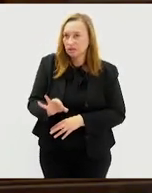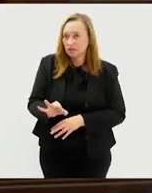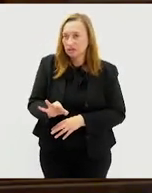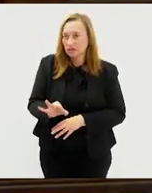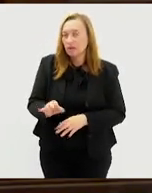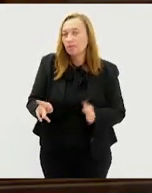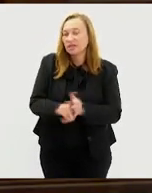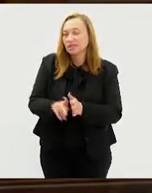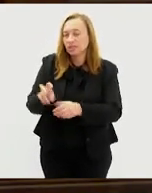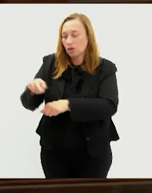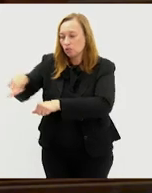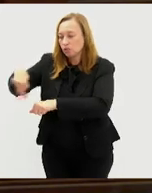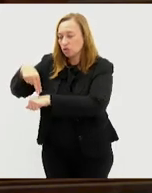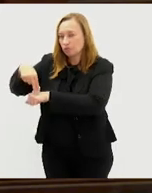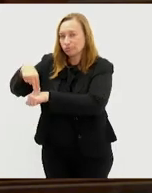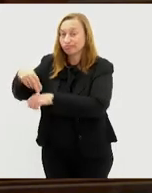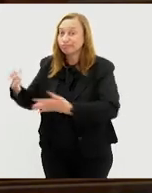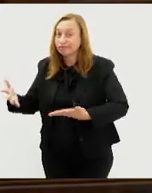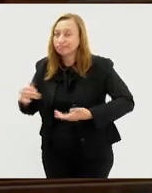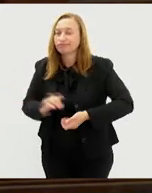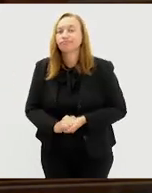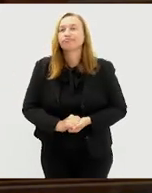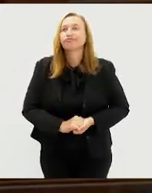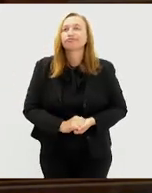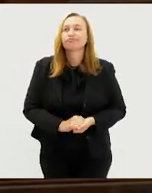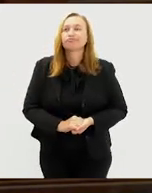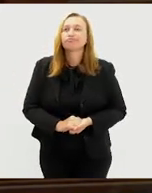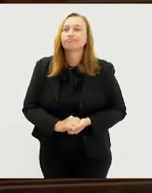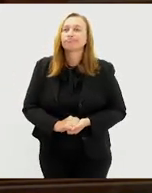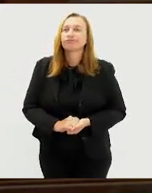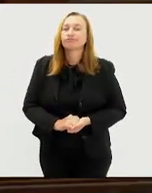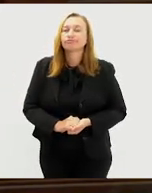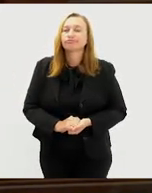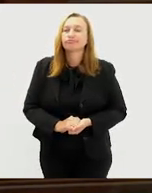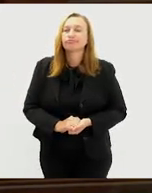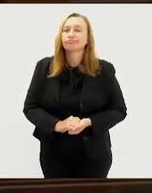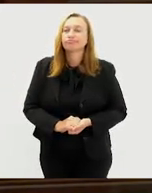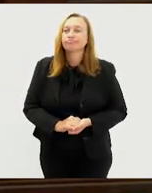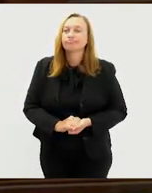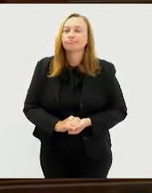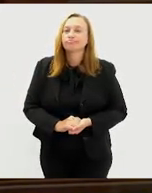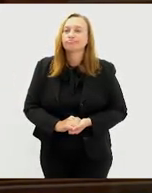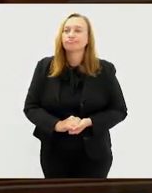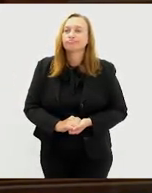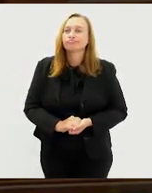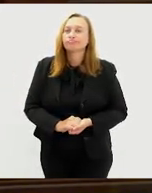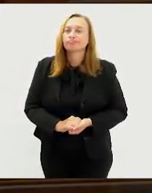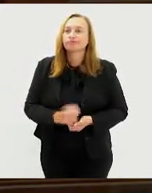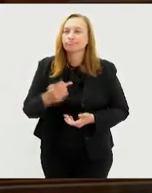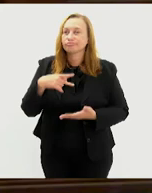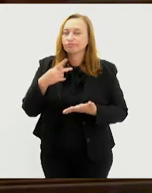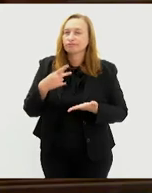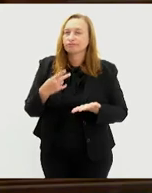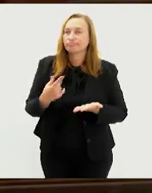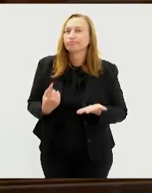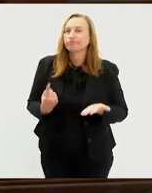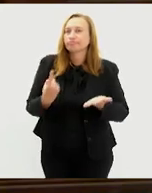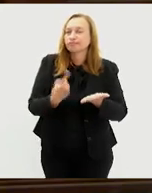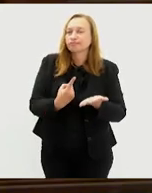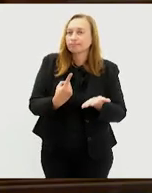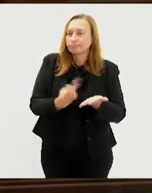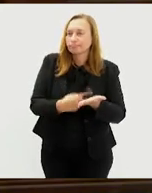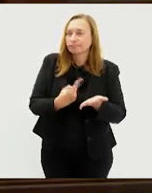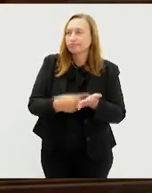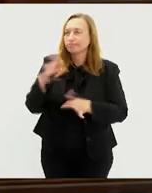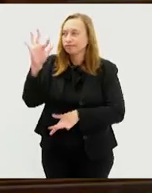União então sem rever a questão do pacto federativo a gente tem uma